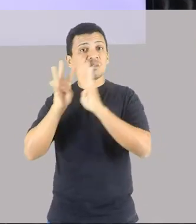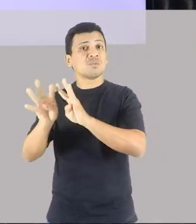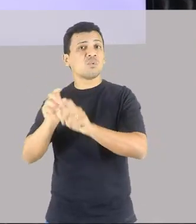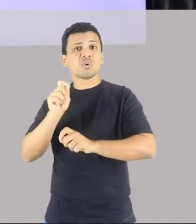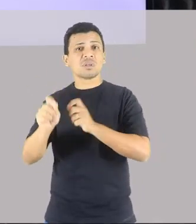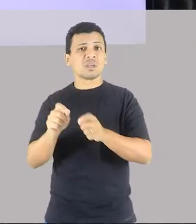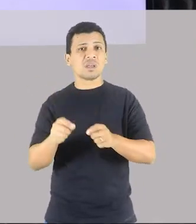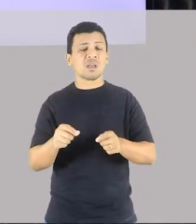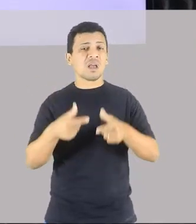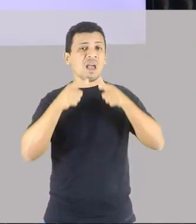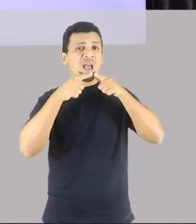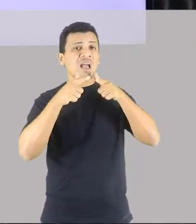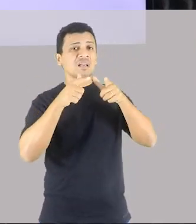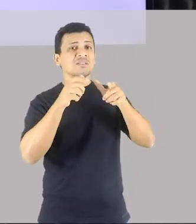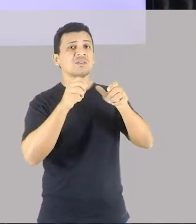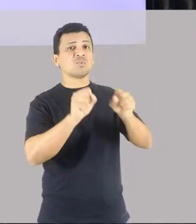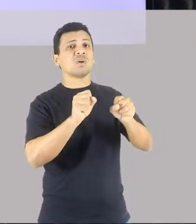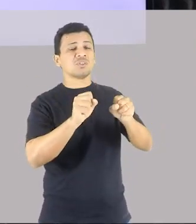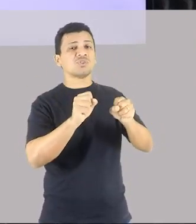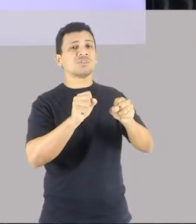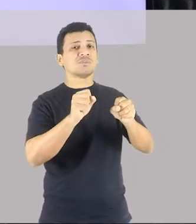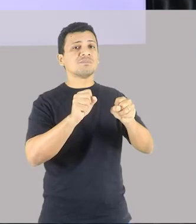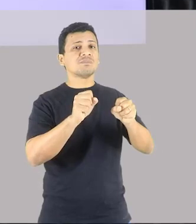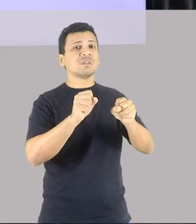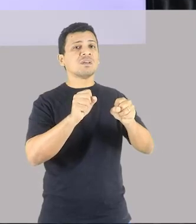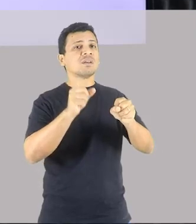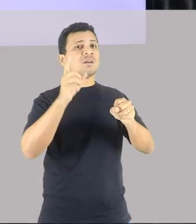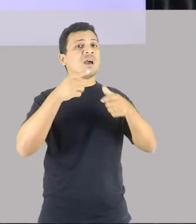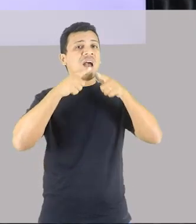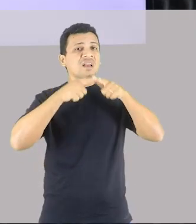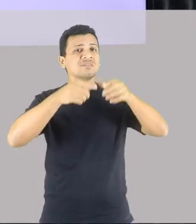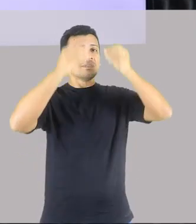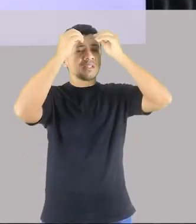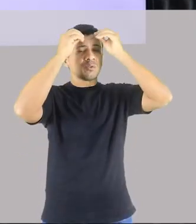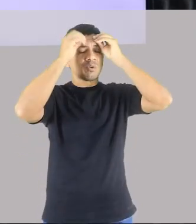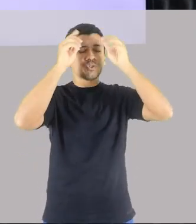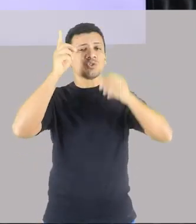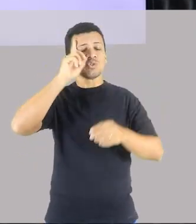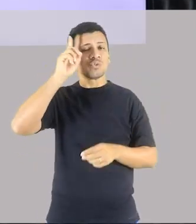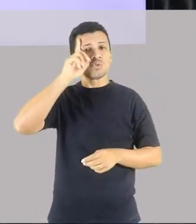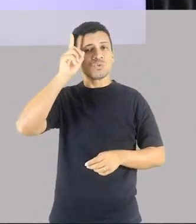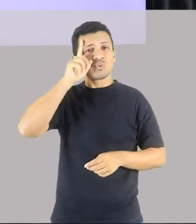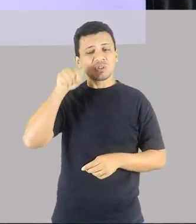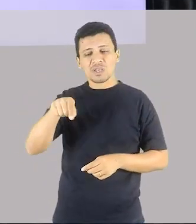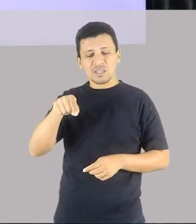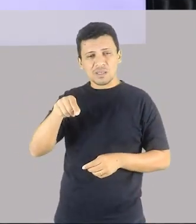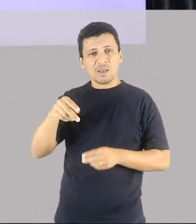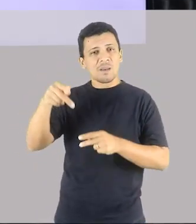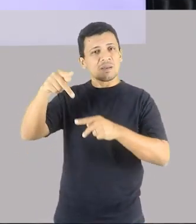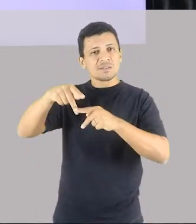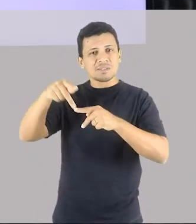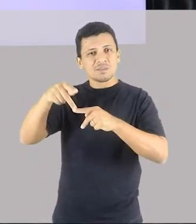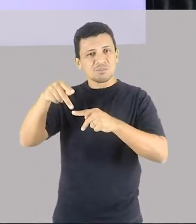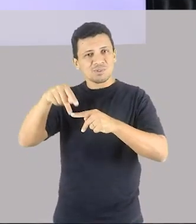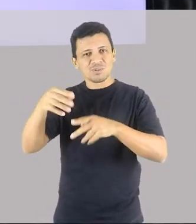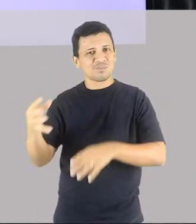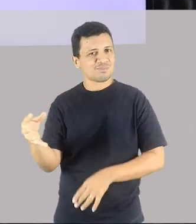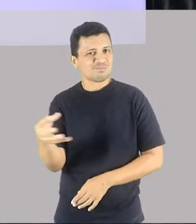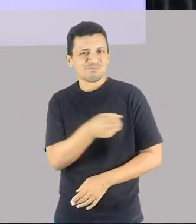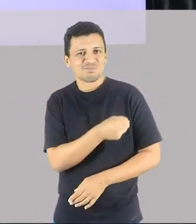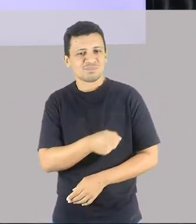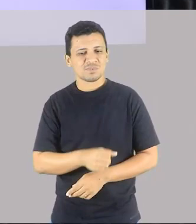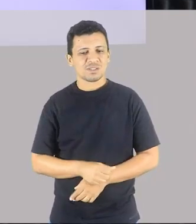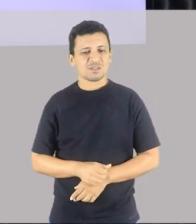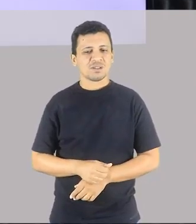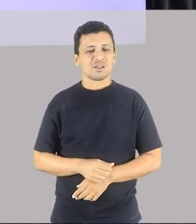linguagem do dia a dia, essas preposições, elas normalmente são subtraídas, né? São suprimidas. É muito comum se